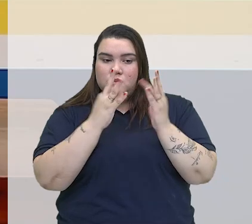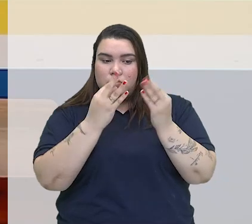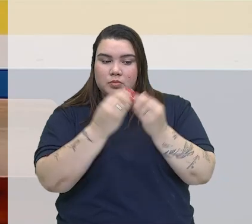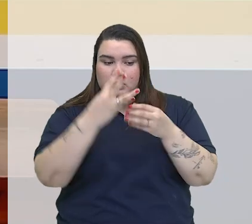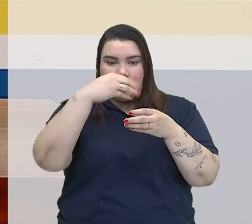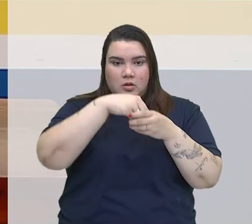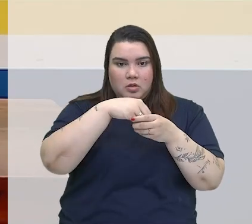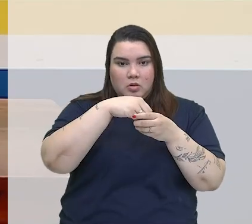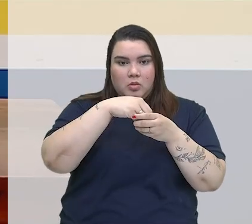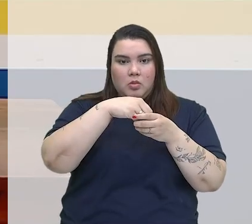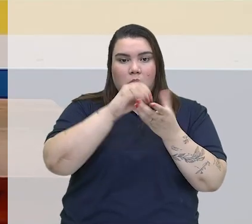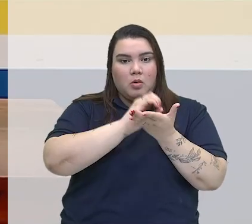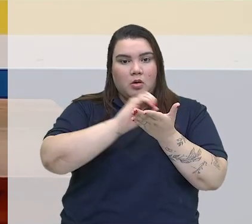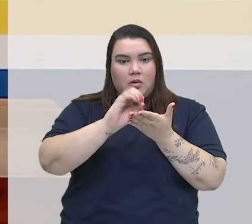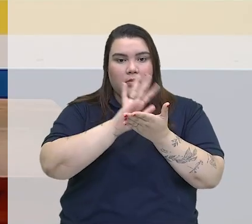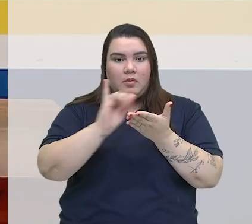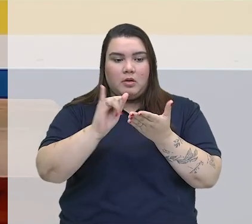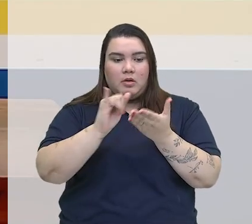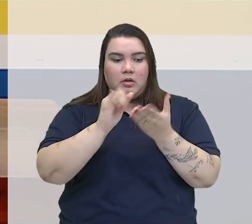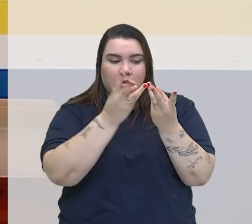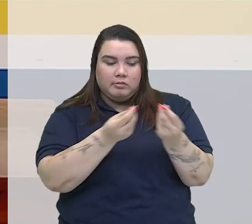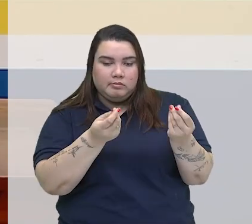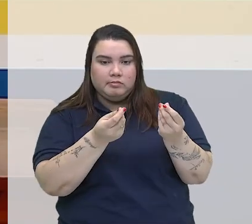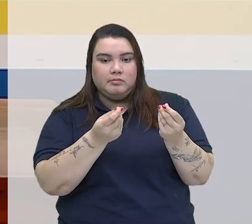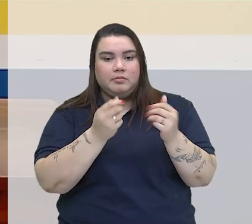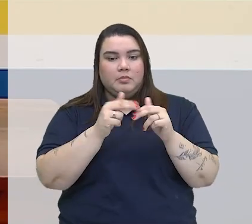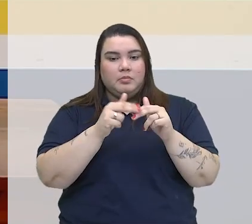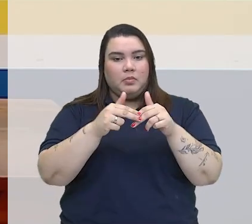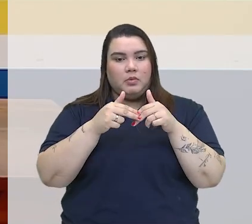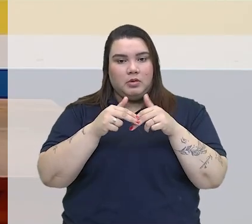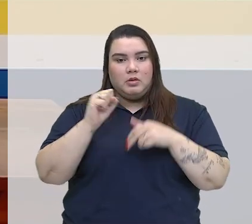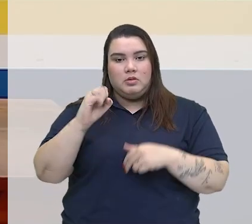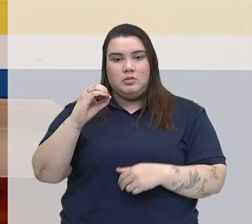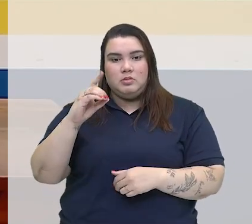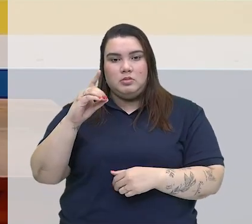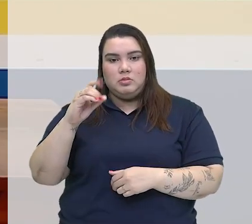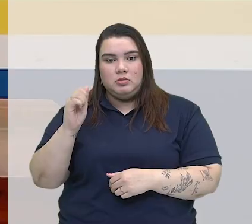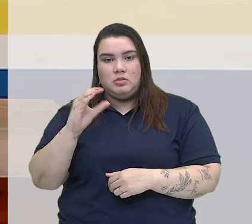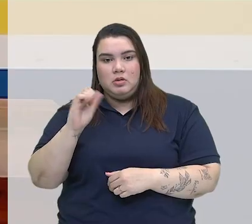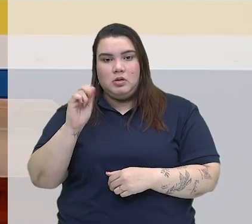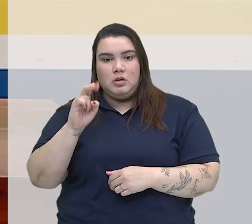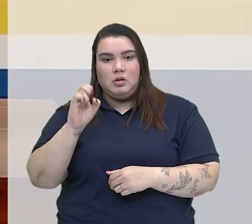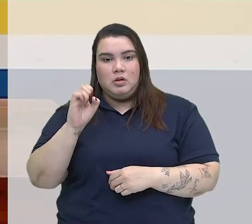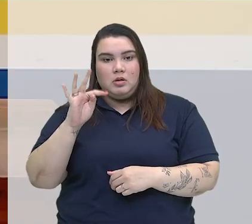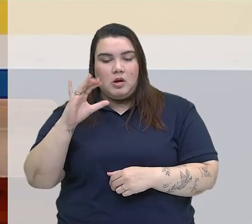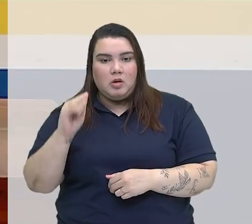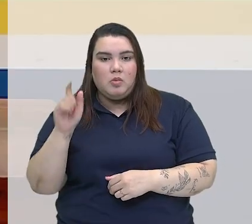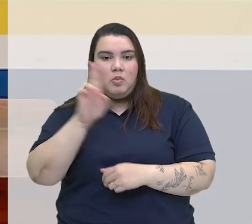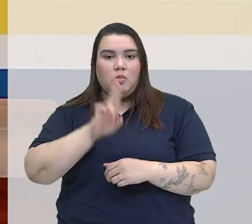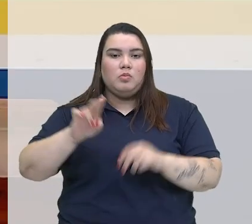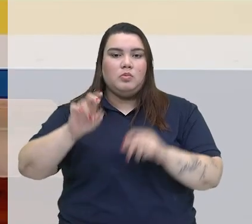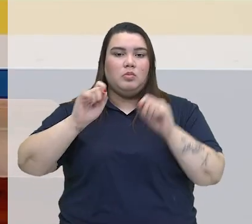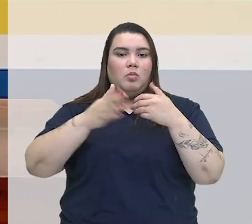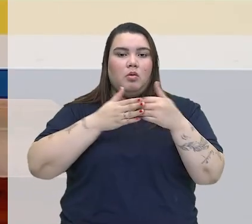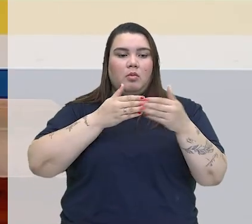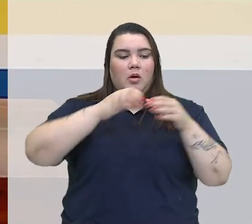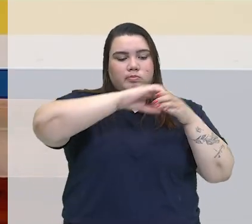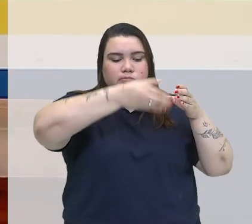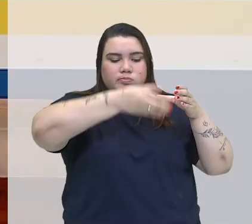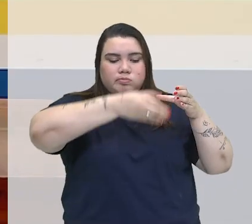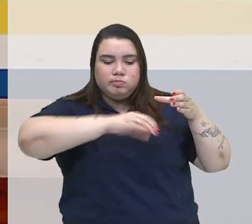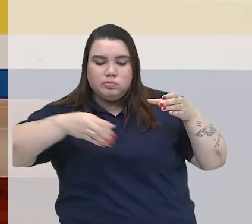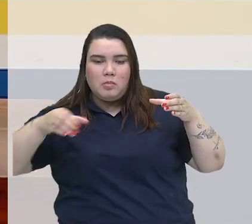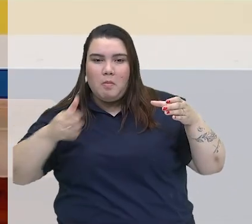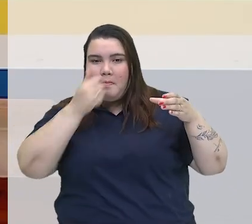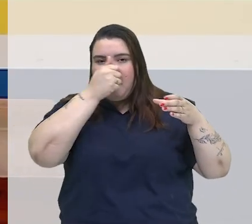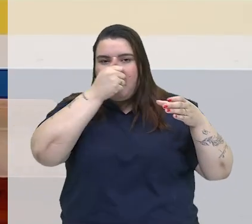aqui, vai acabar entrar em decomposição. Por isso que a soda cáustica é usada para desentupir, tá? Qualquer